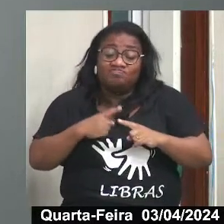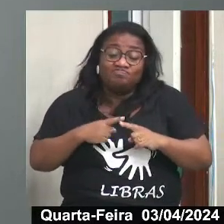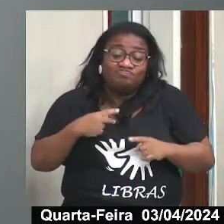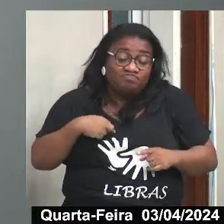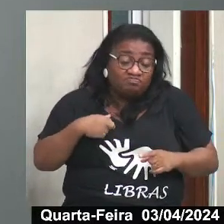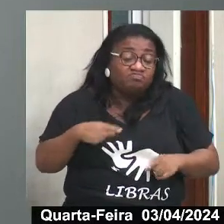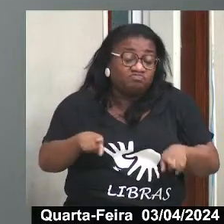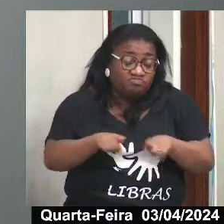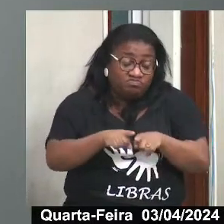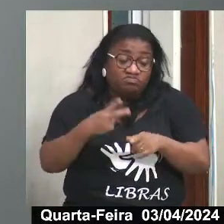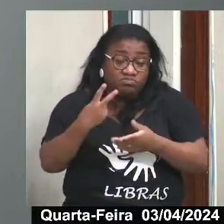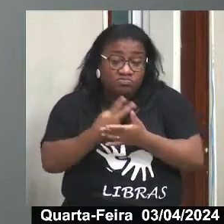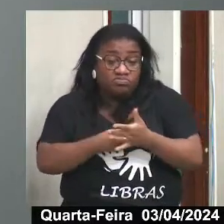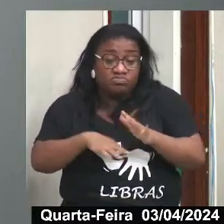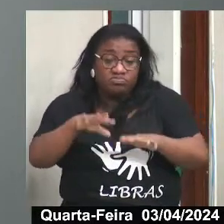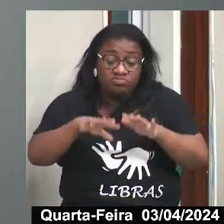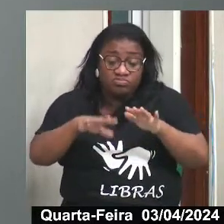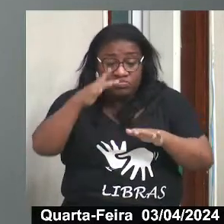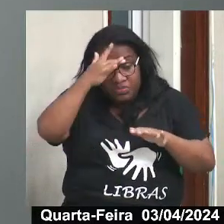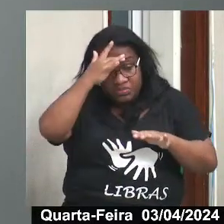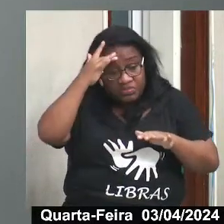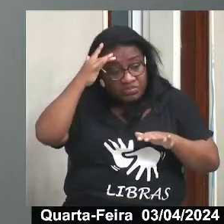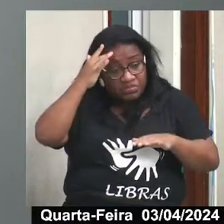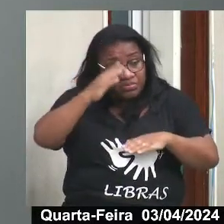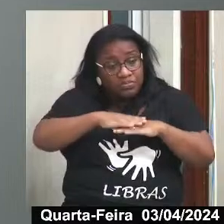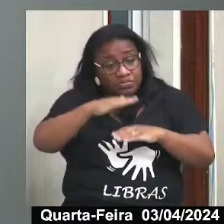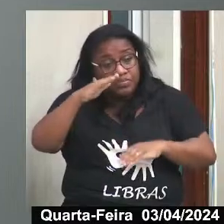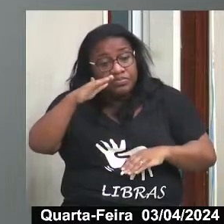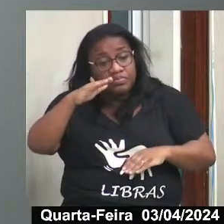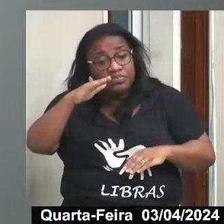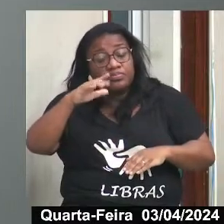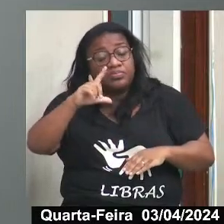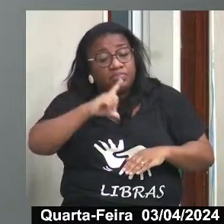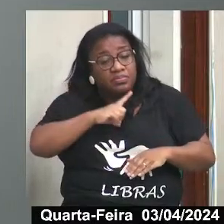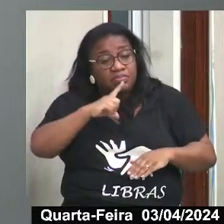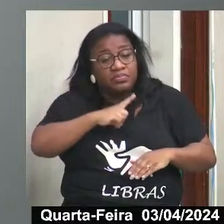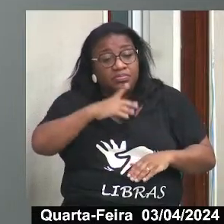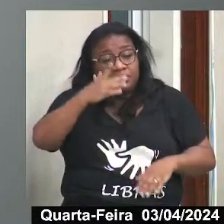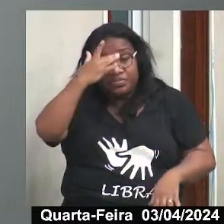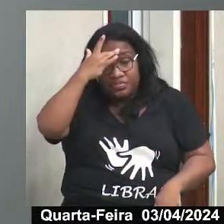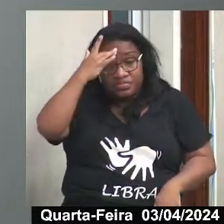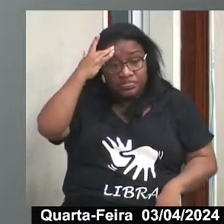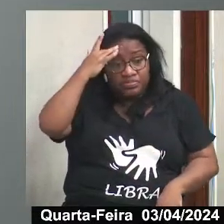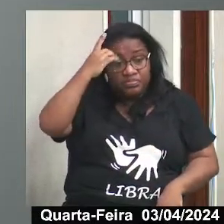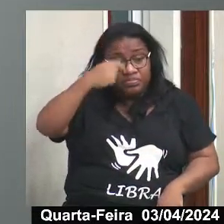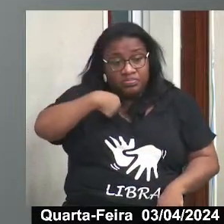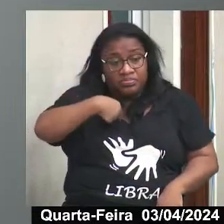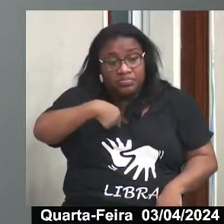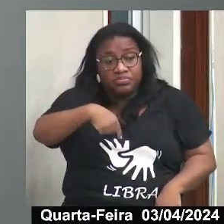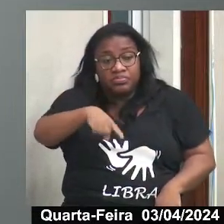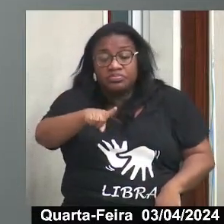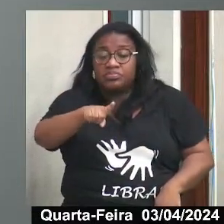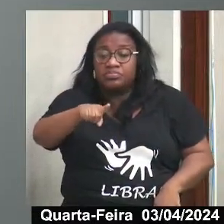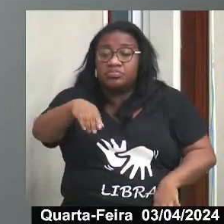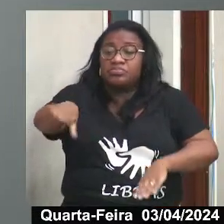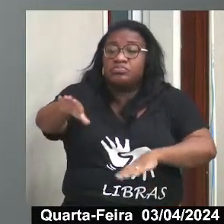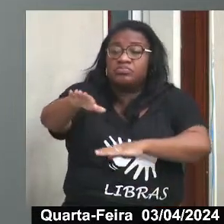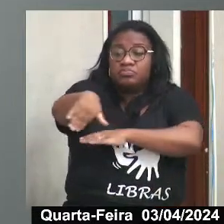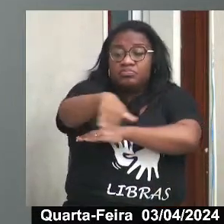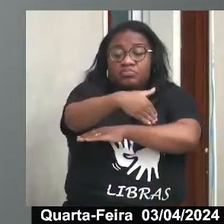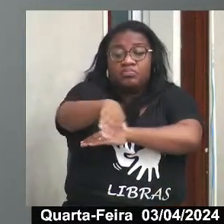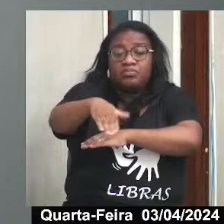sendo injusto com aquelas pessoas que trabalham. Mas, infelizmente, tem pessoas que ela não saem na rua para pedir